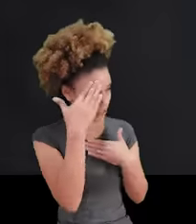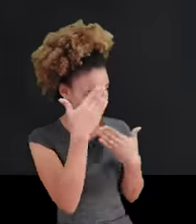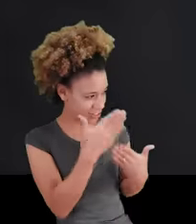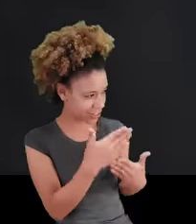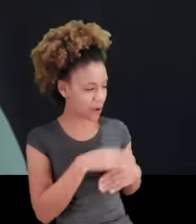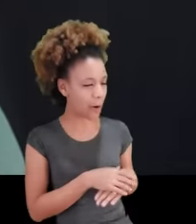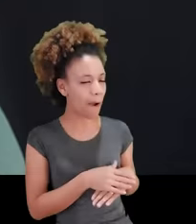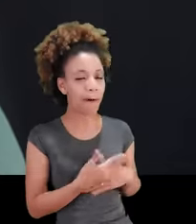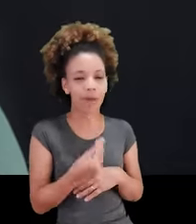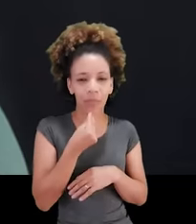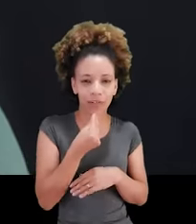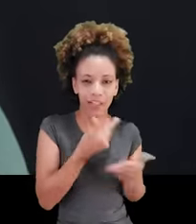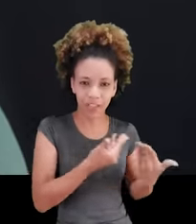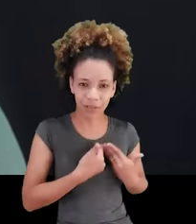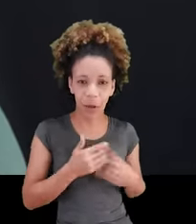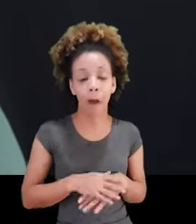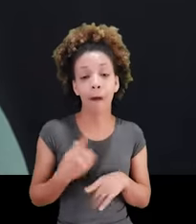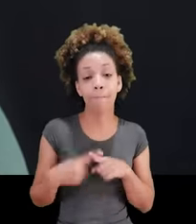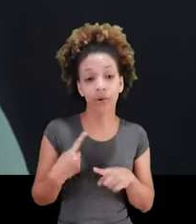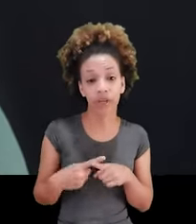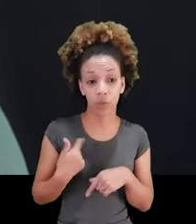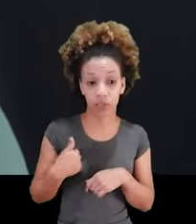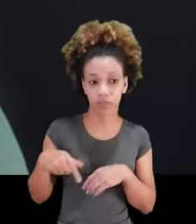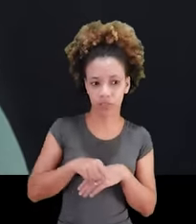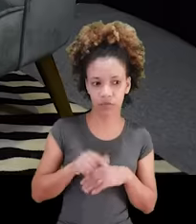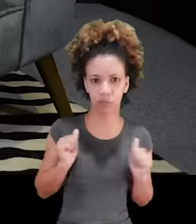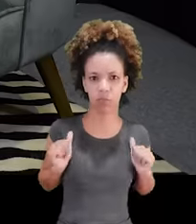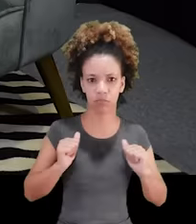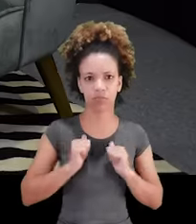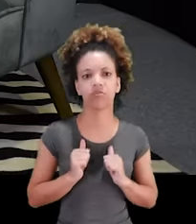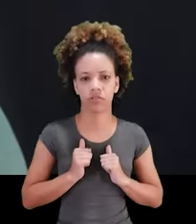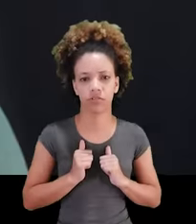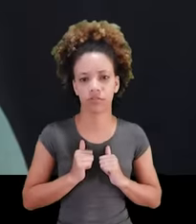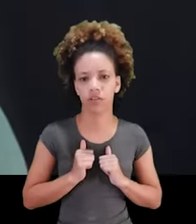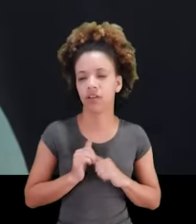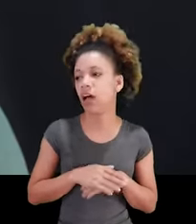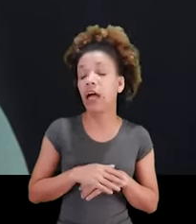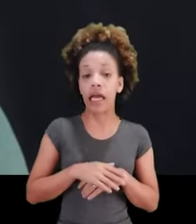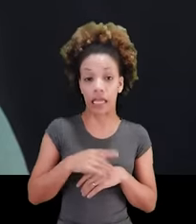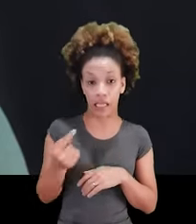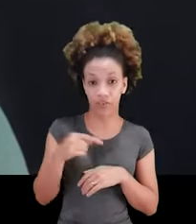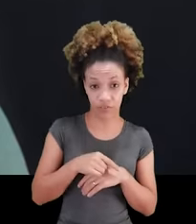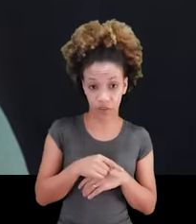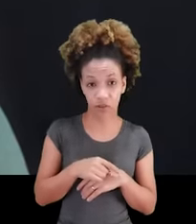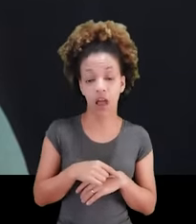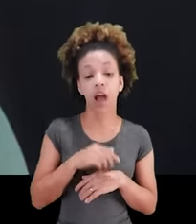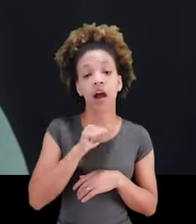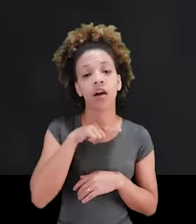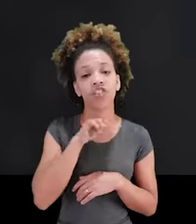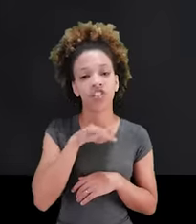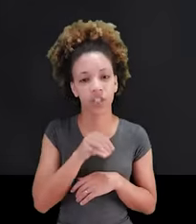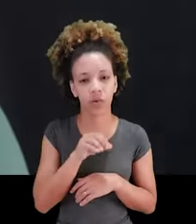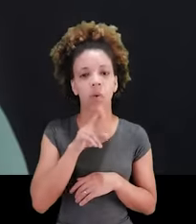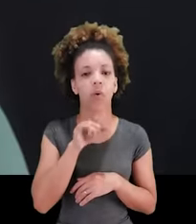gratidão ao que você me proporcionou. Porque quando eu vim aqui para Portugal, cara, eu vim aqui com uma mochila. Vai começar a história. Não, mas eu vim aqui com uma mochila. Eu vim aqui graças ao Ângelo Rodrigues.